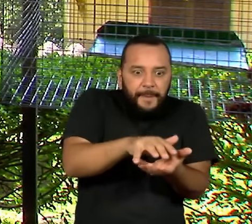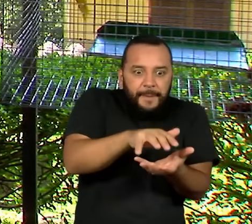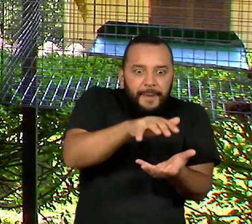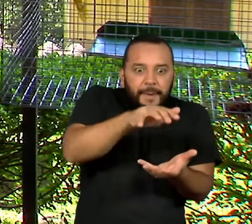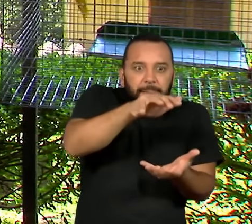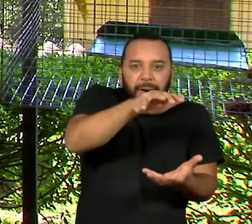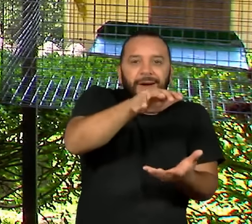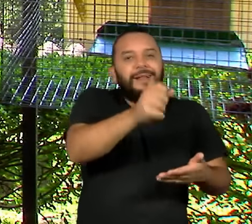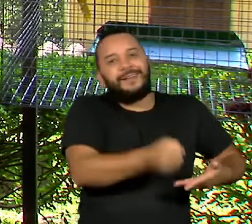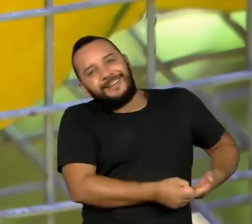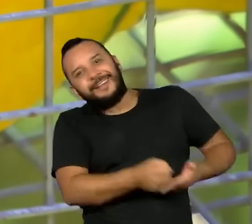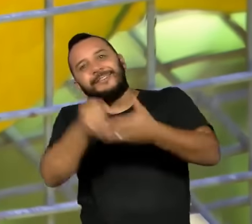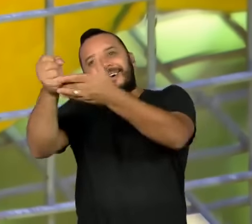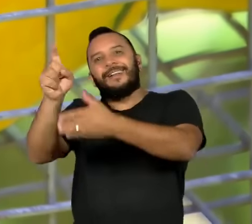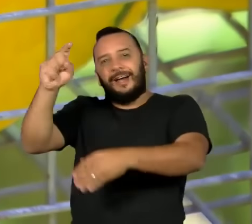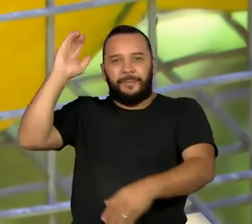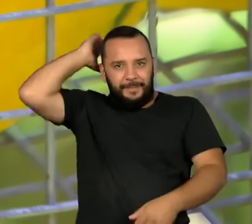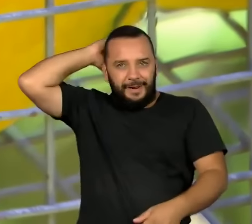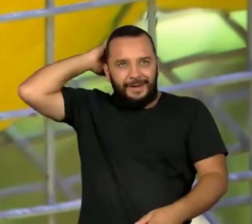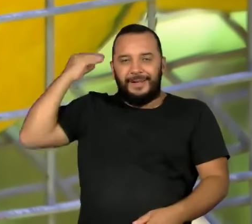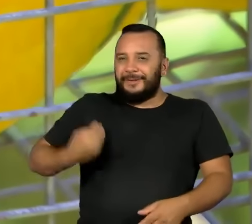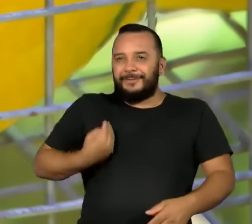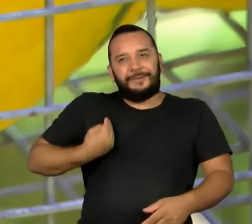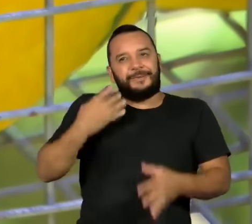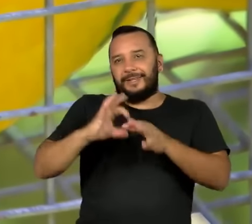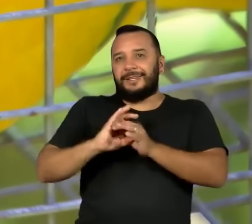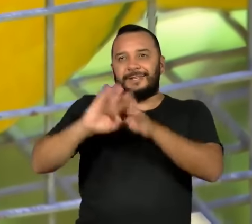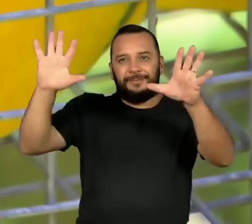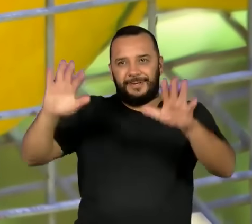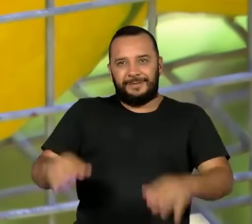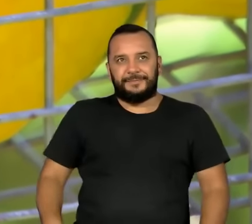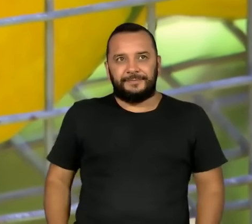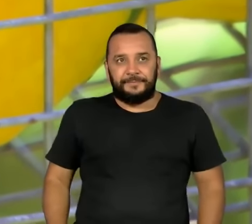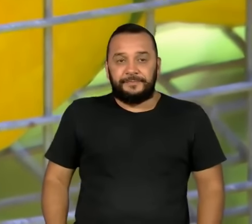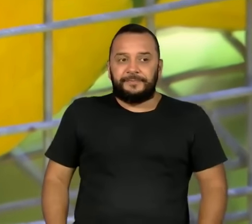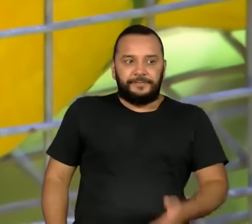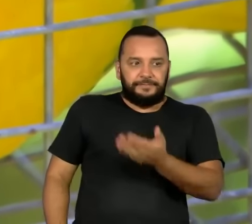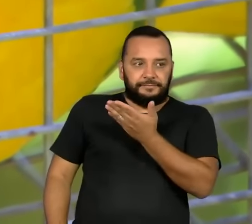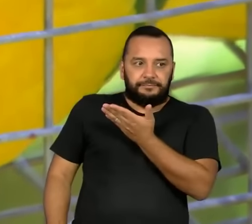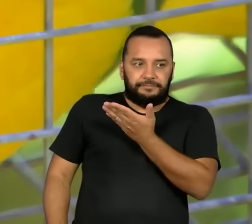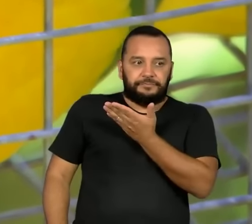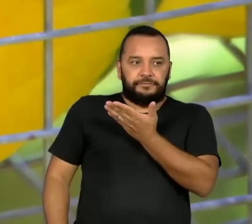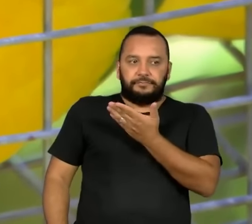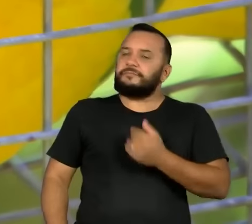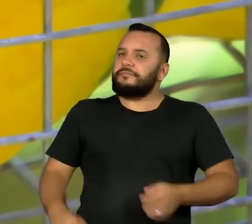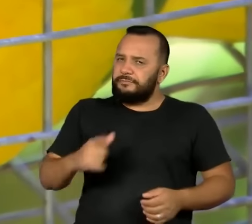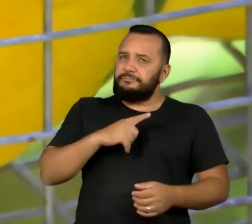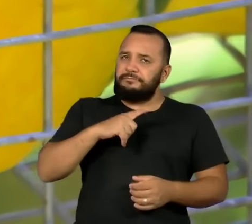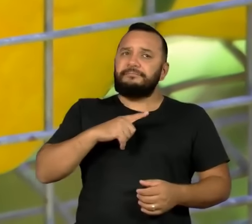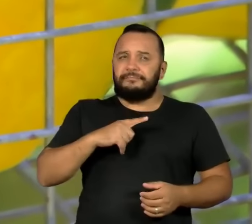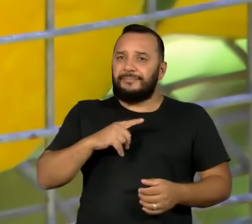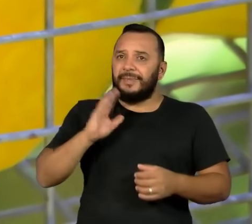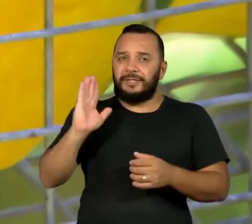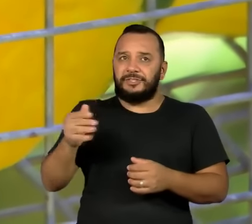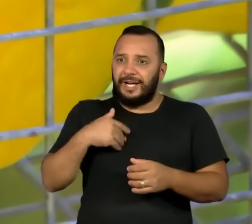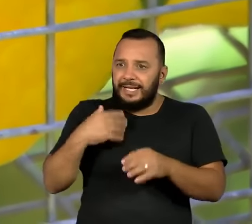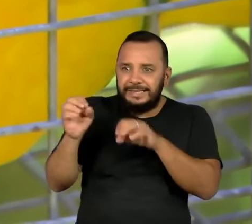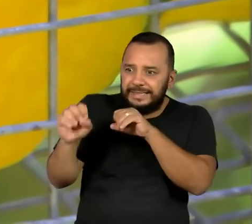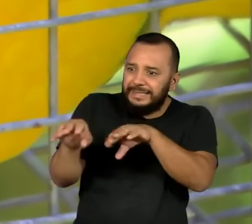viver em liberdade. No viveiro, essa população, quando chega, ela recebe treinamento,